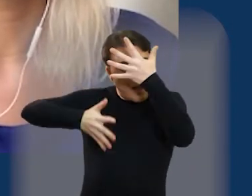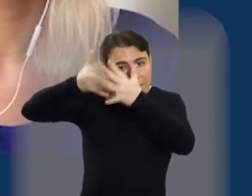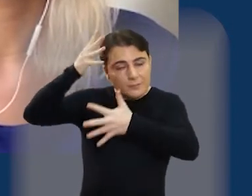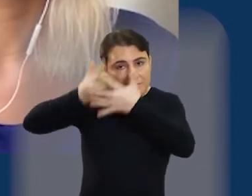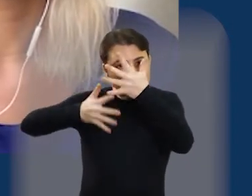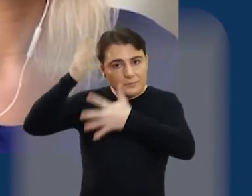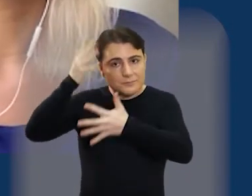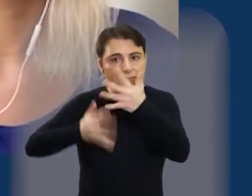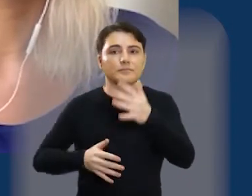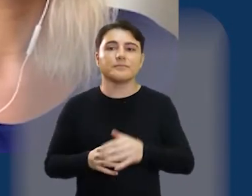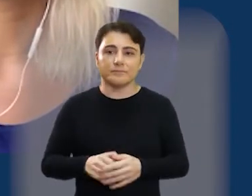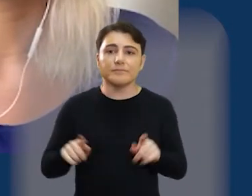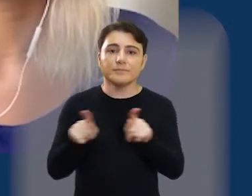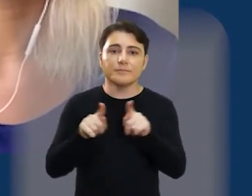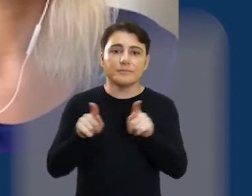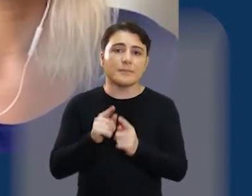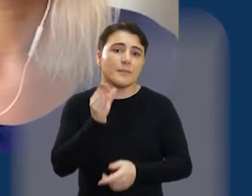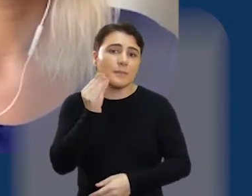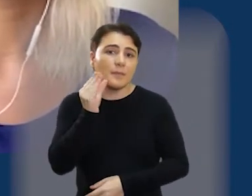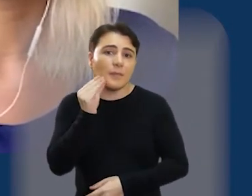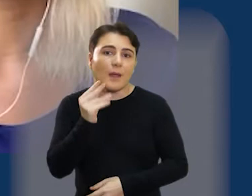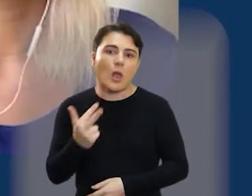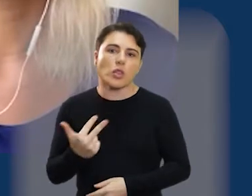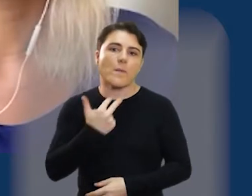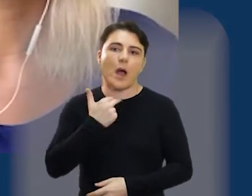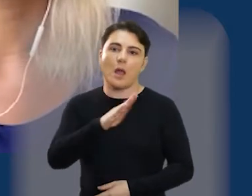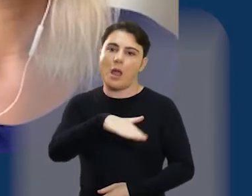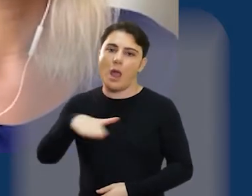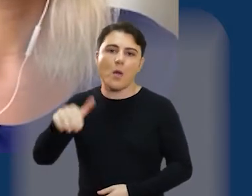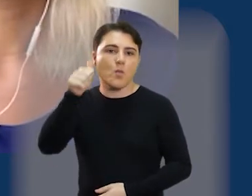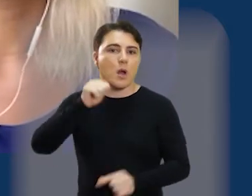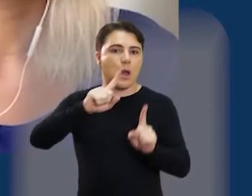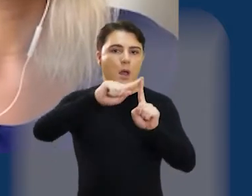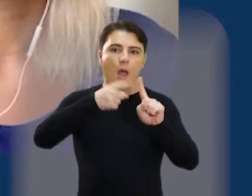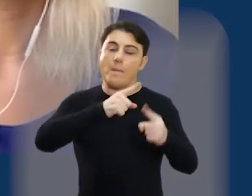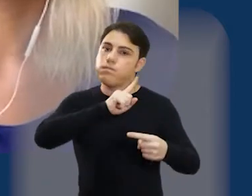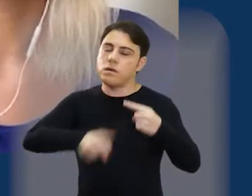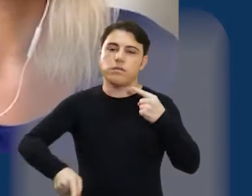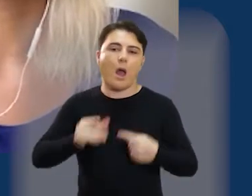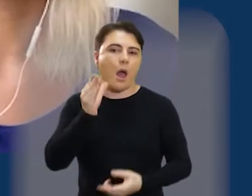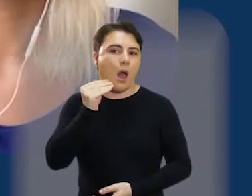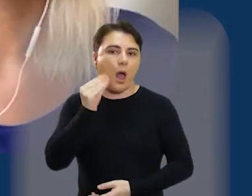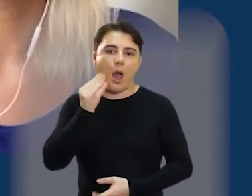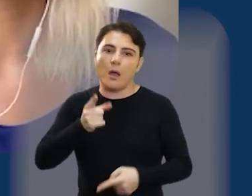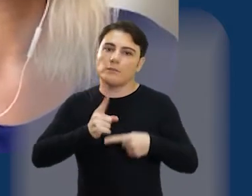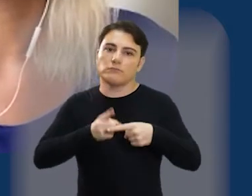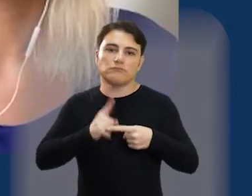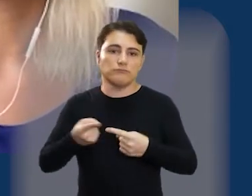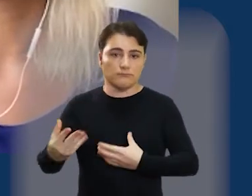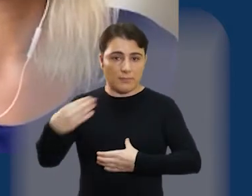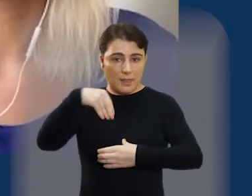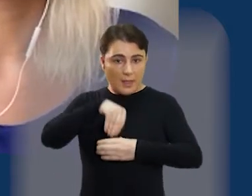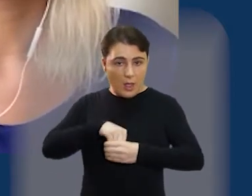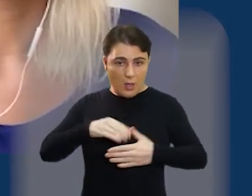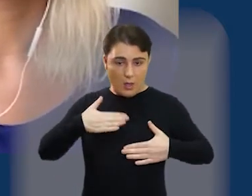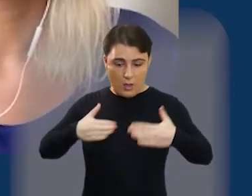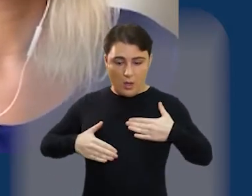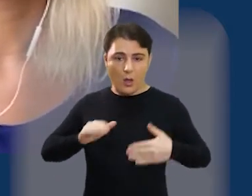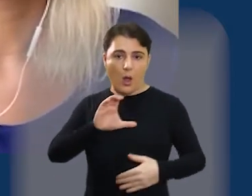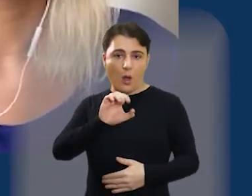alguma, pode fazer o jejum intermitente por causa de um problema que se chama corpos cetônicos e